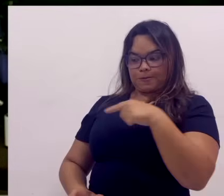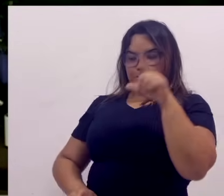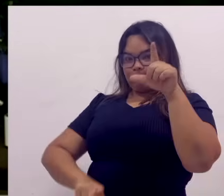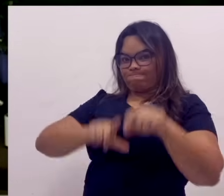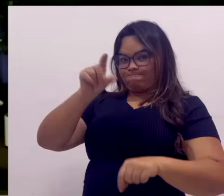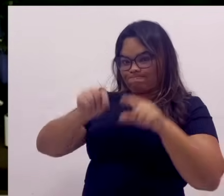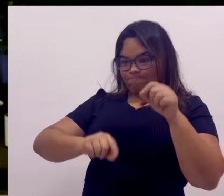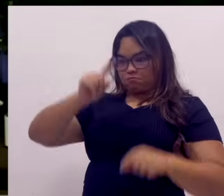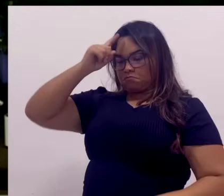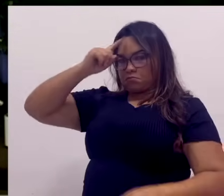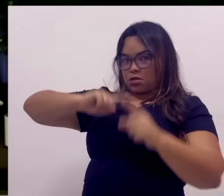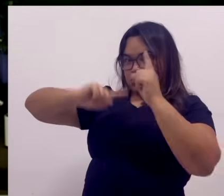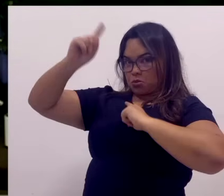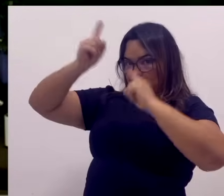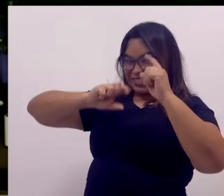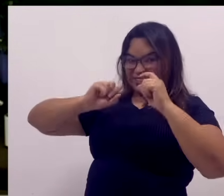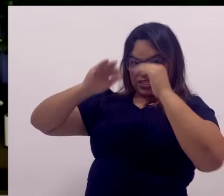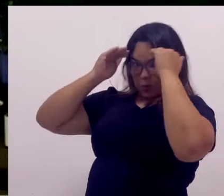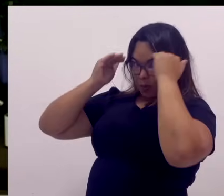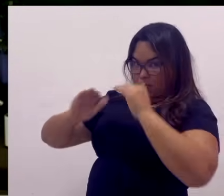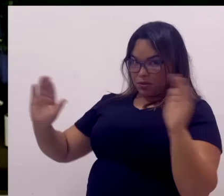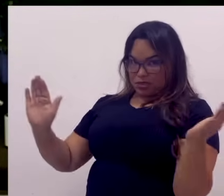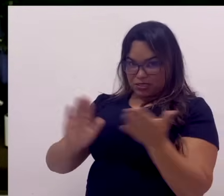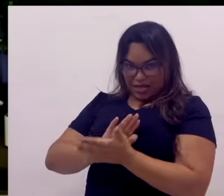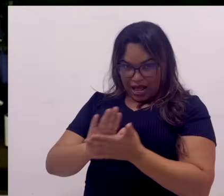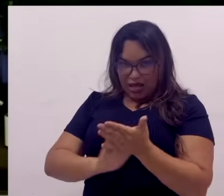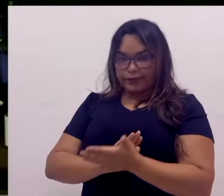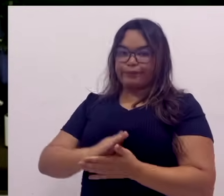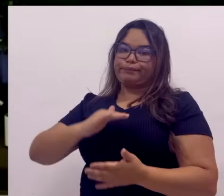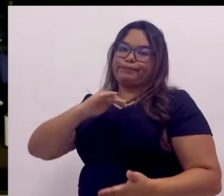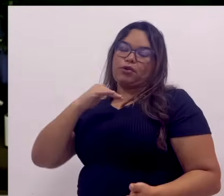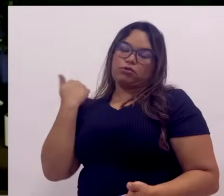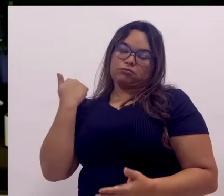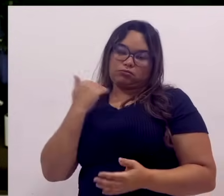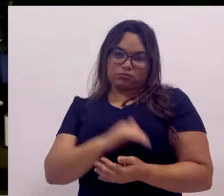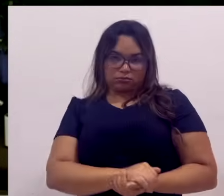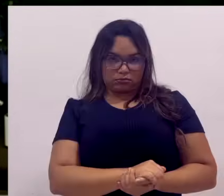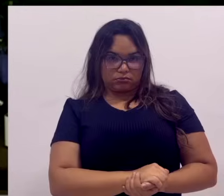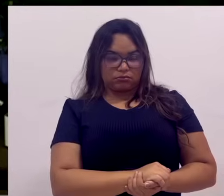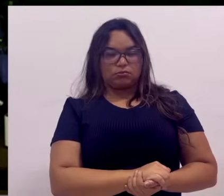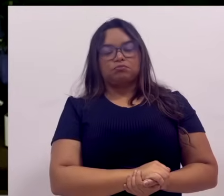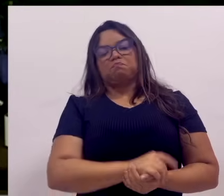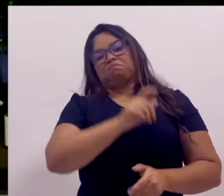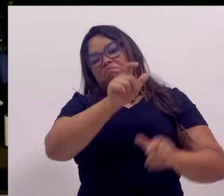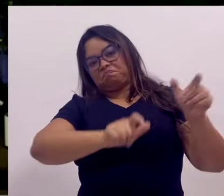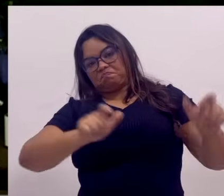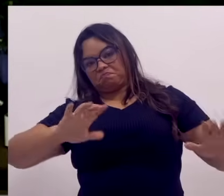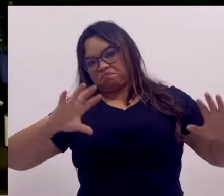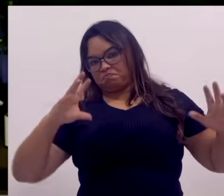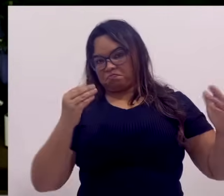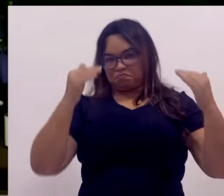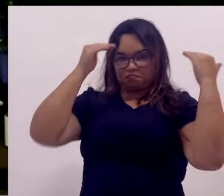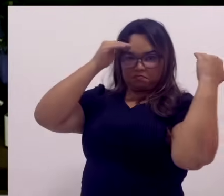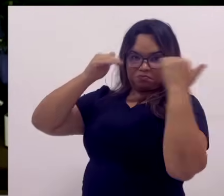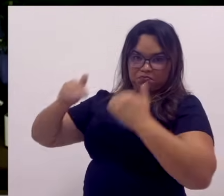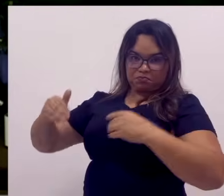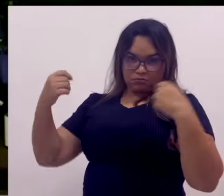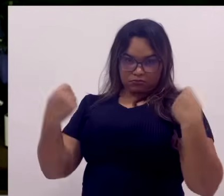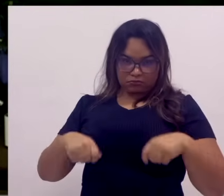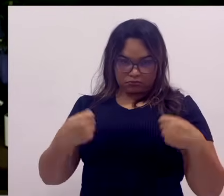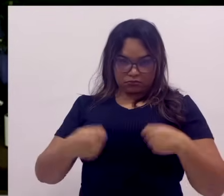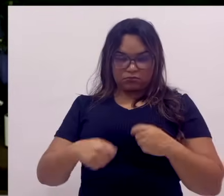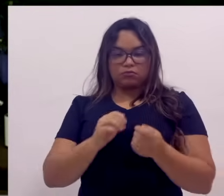deveríamos acreditar. E se não fizéssemos do jeito que ele decidiu, o que aconteceria? A morte. Seria o seu